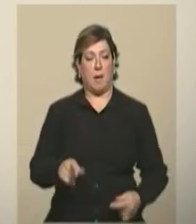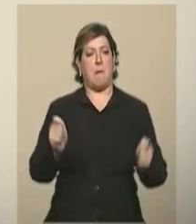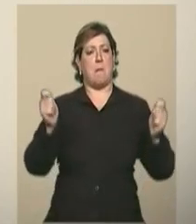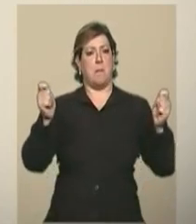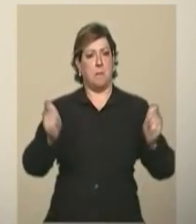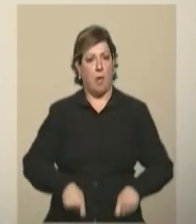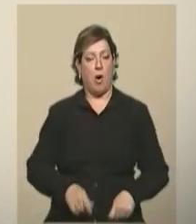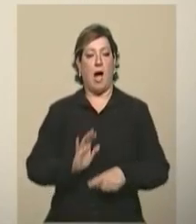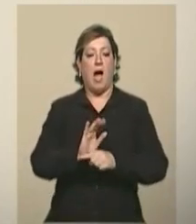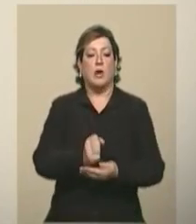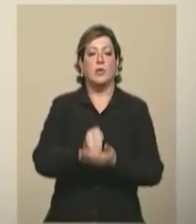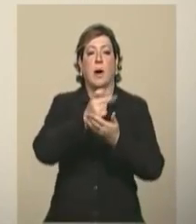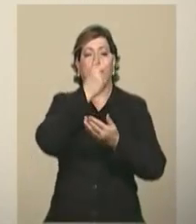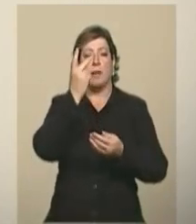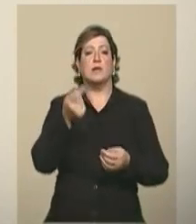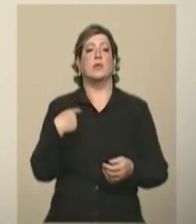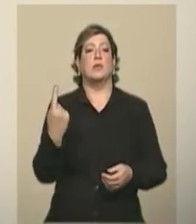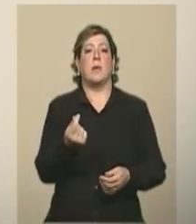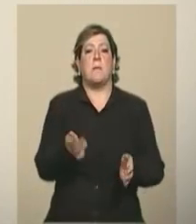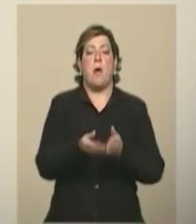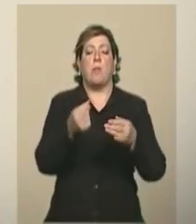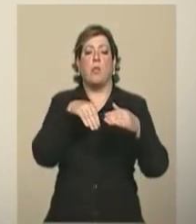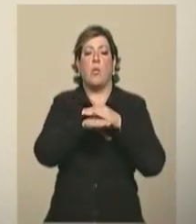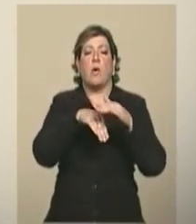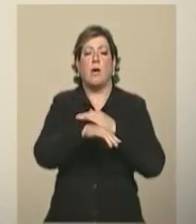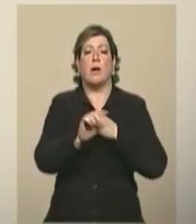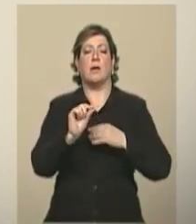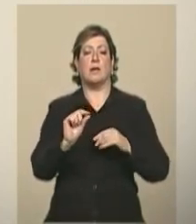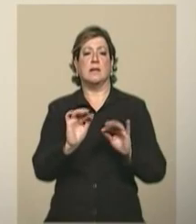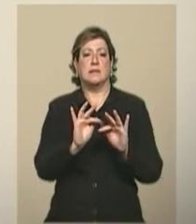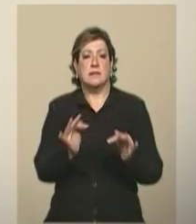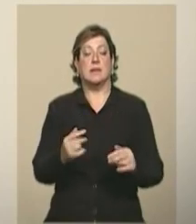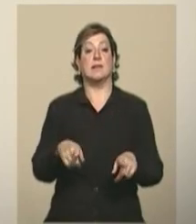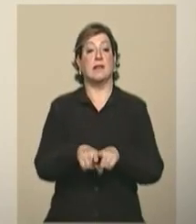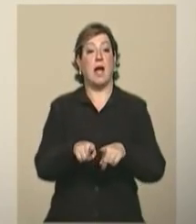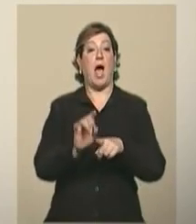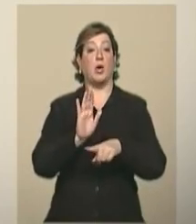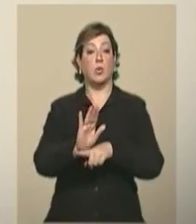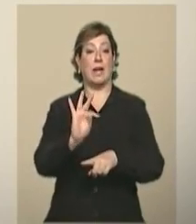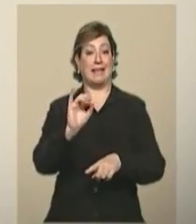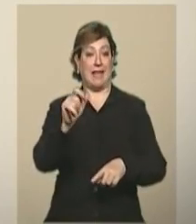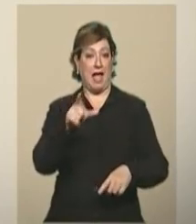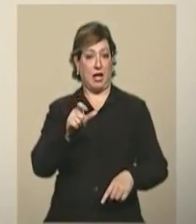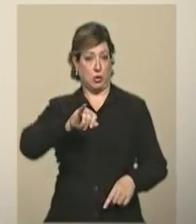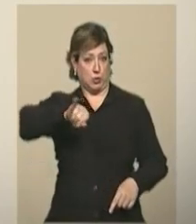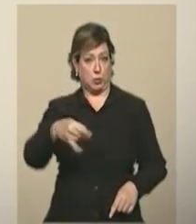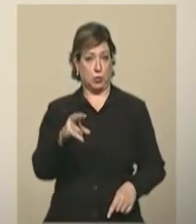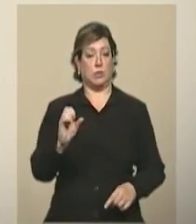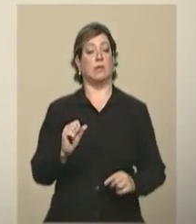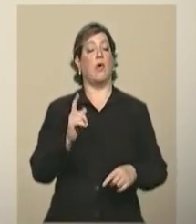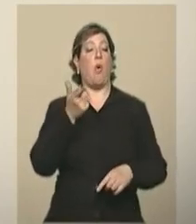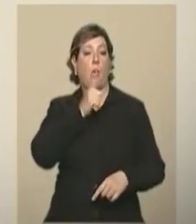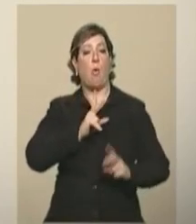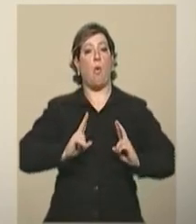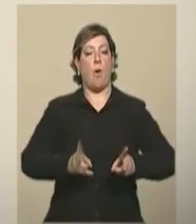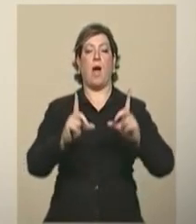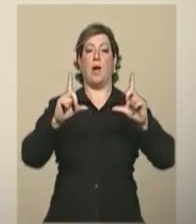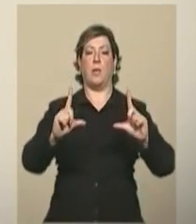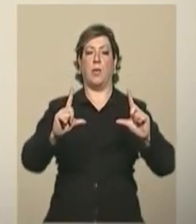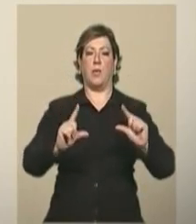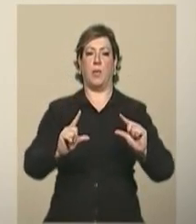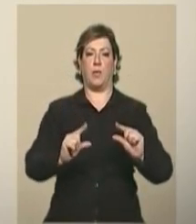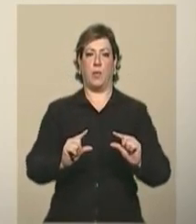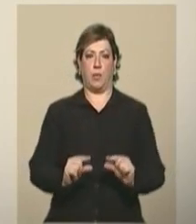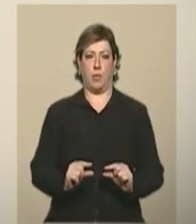de proteger o pequeno poupador e de permitir que as taxas de juros continuem caindo. Quem sempre acreditou